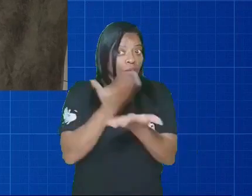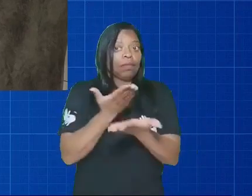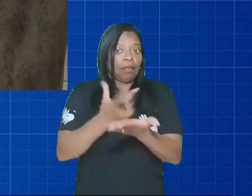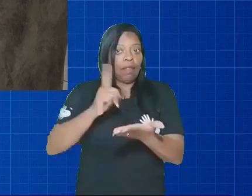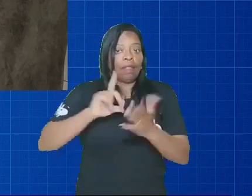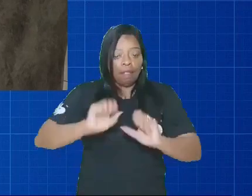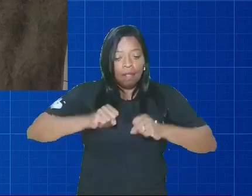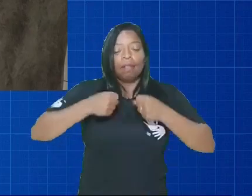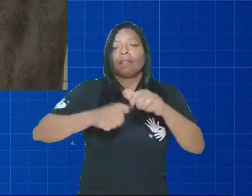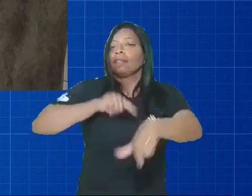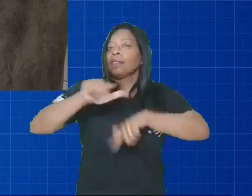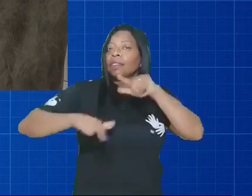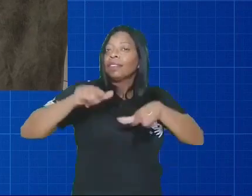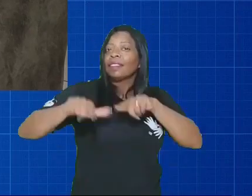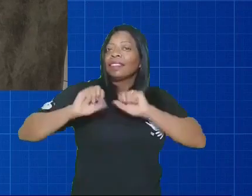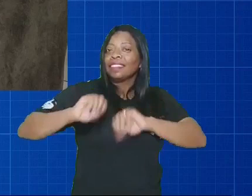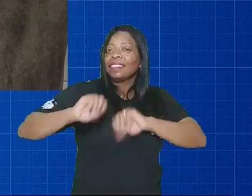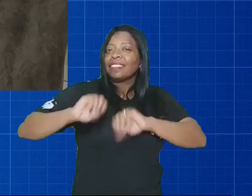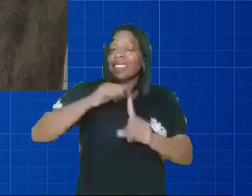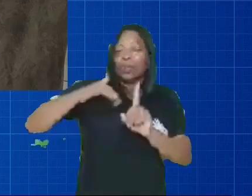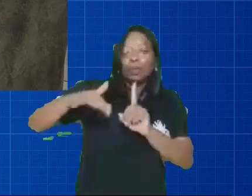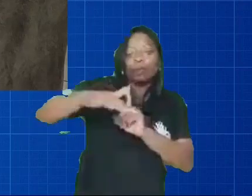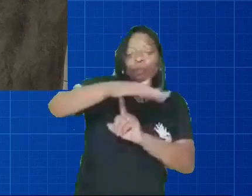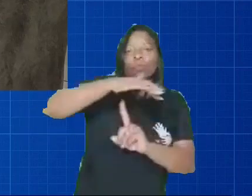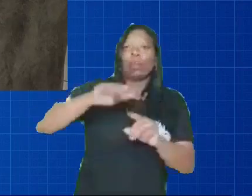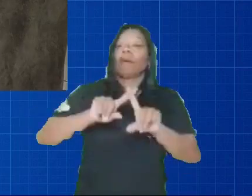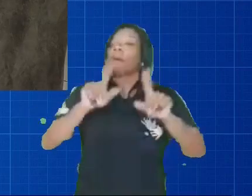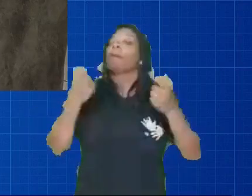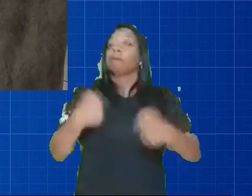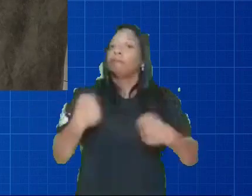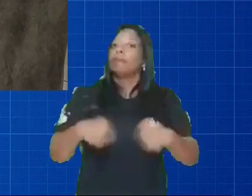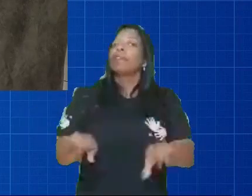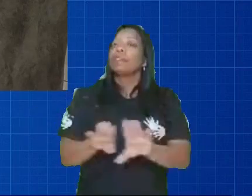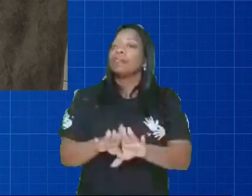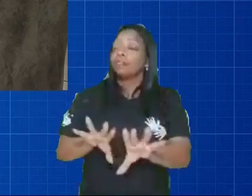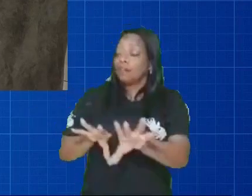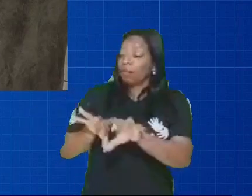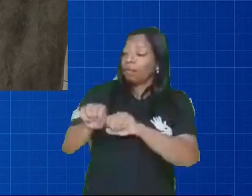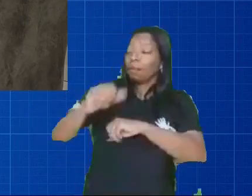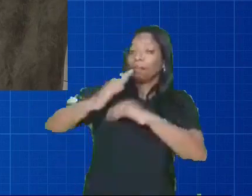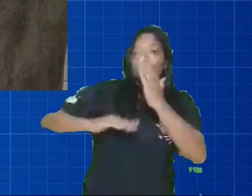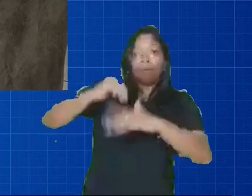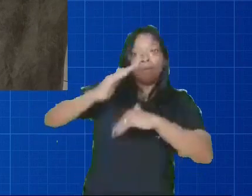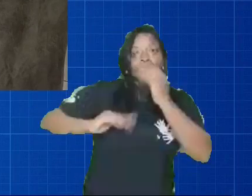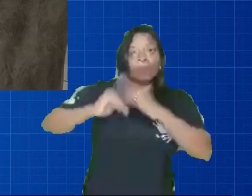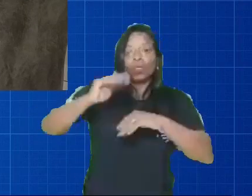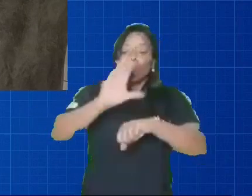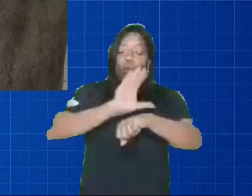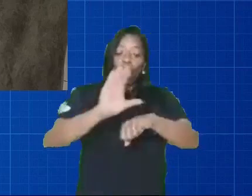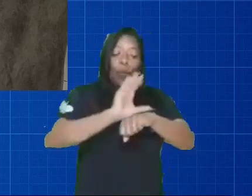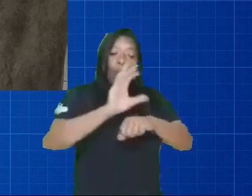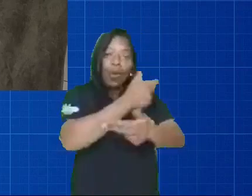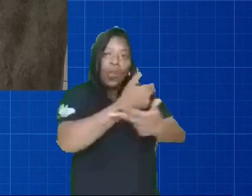têm ações, mas assim a gente consegue integrar com formação profissional, a gente traz cursos, a gente traz eventos, a gente traz material